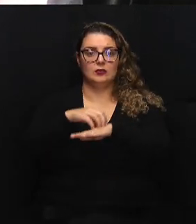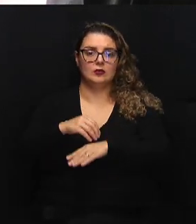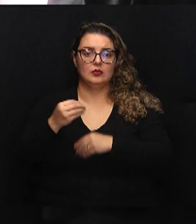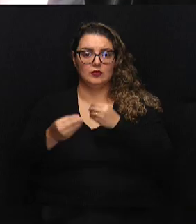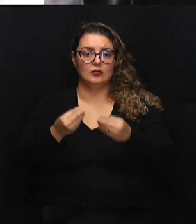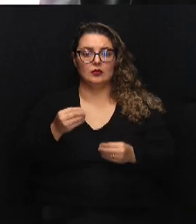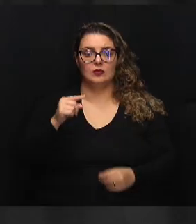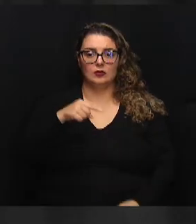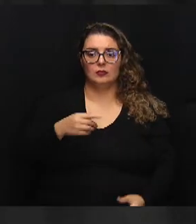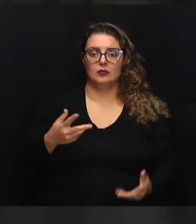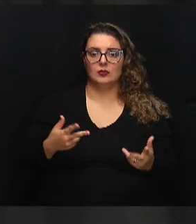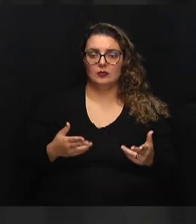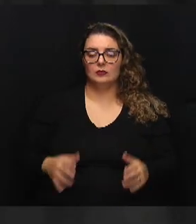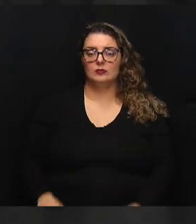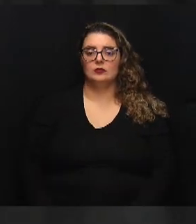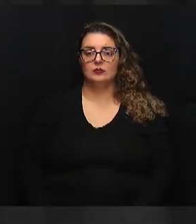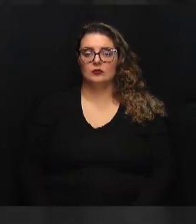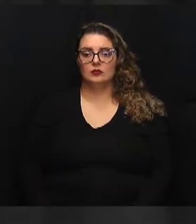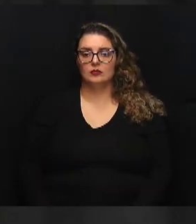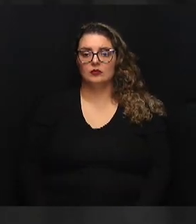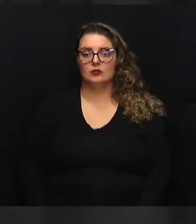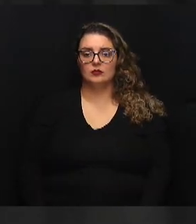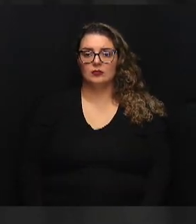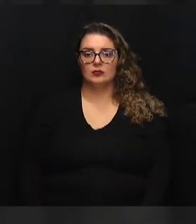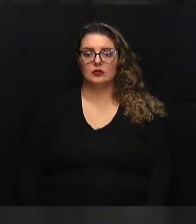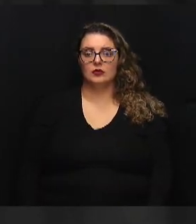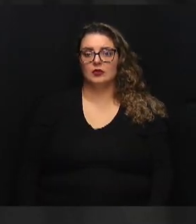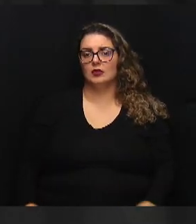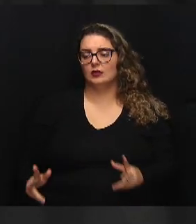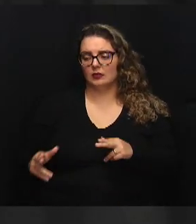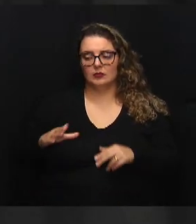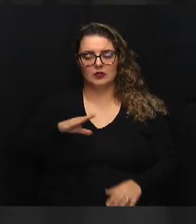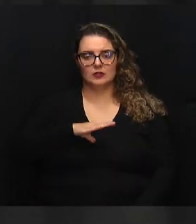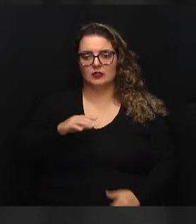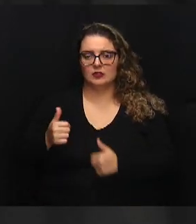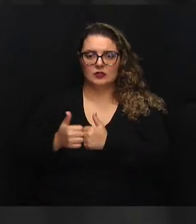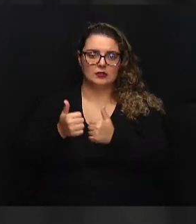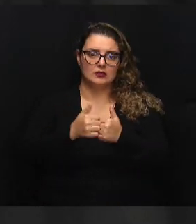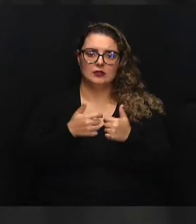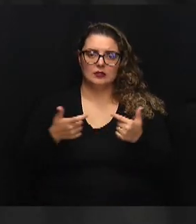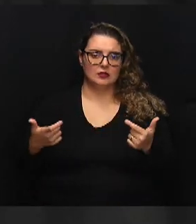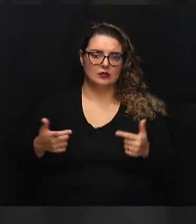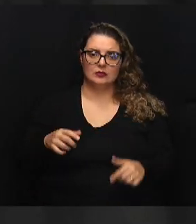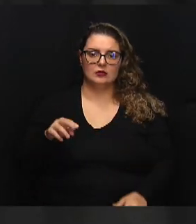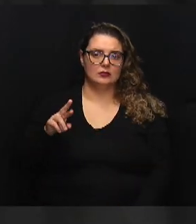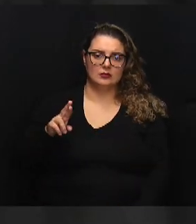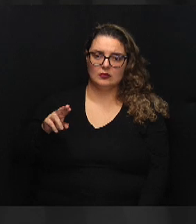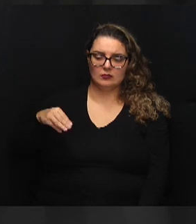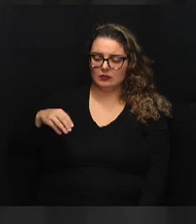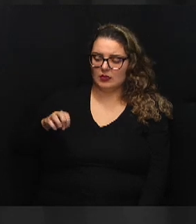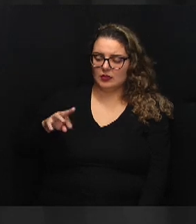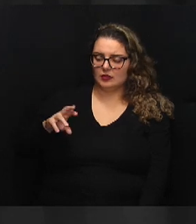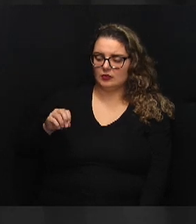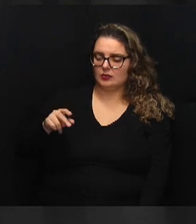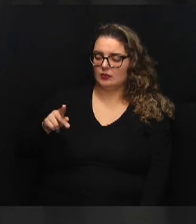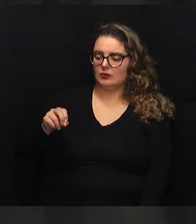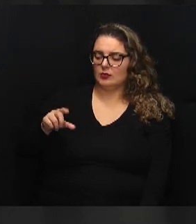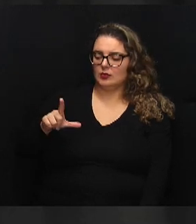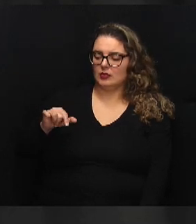isso hoje lá? Mas é que nem as cidades vizinhas aqui, a maioria da cidade metropolitana. Sim. A